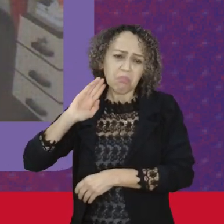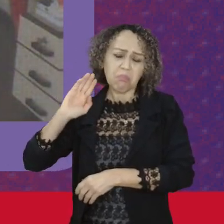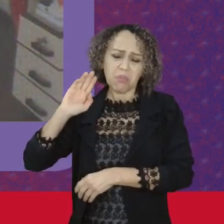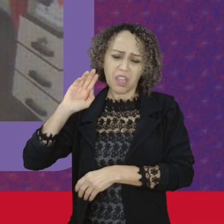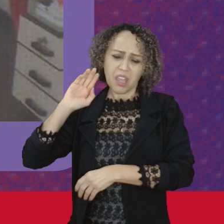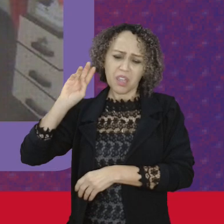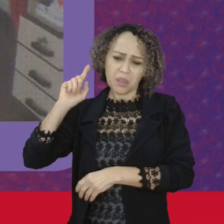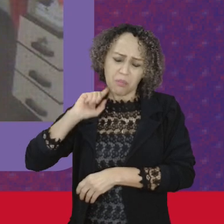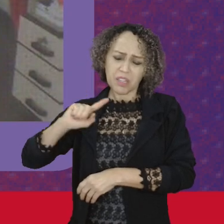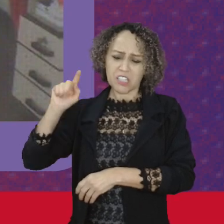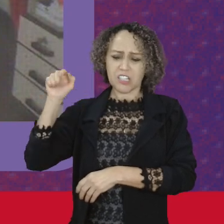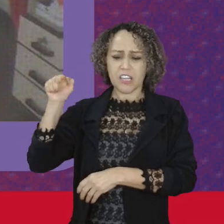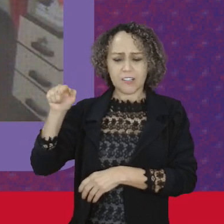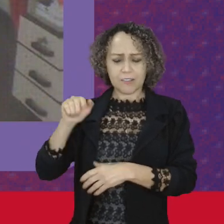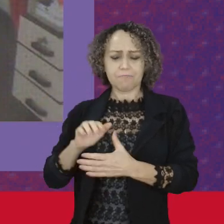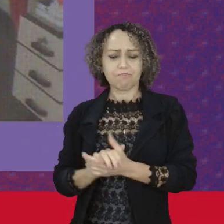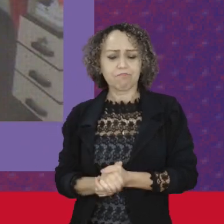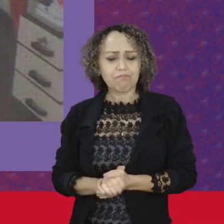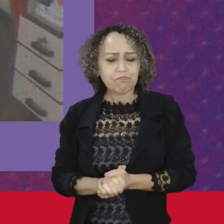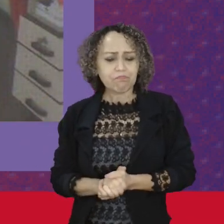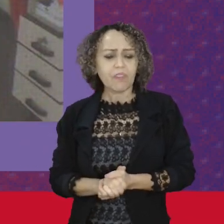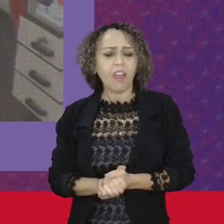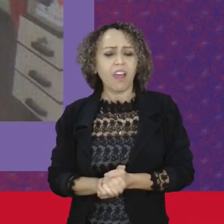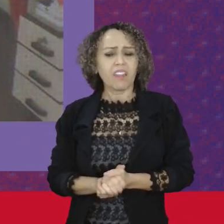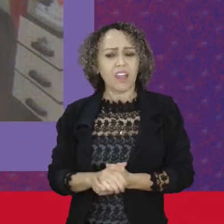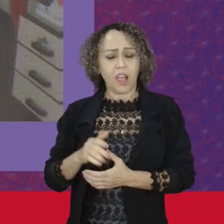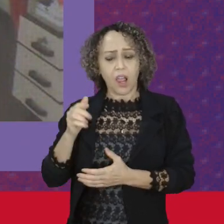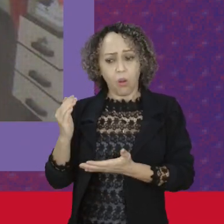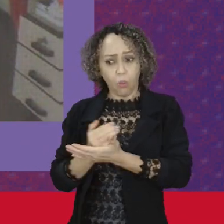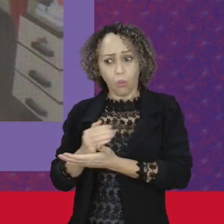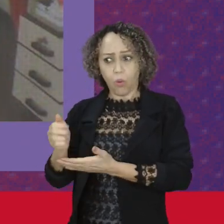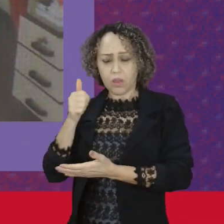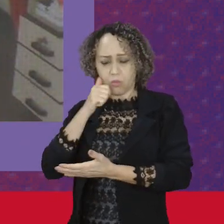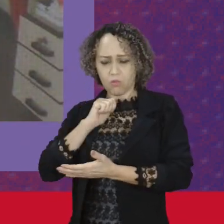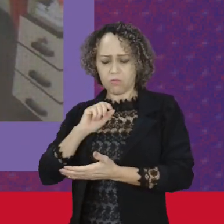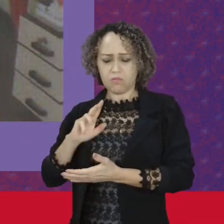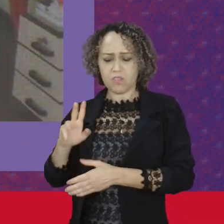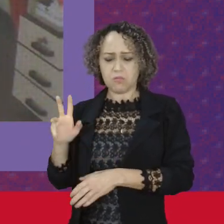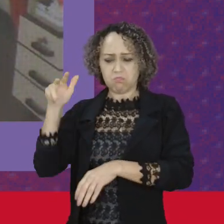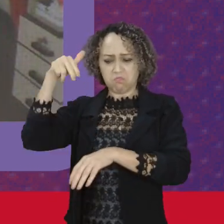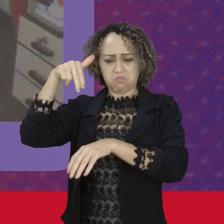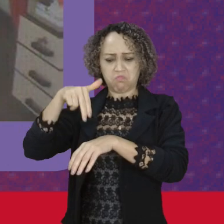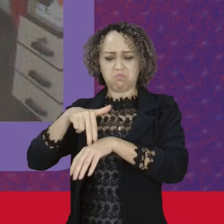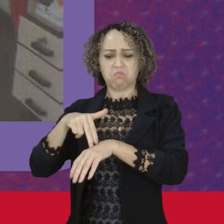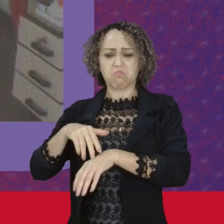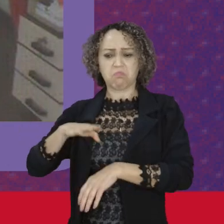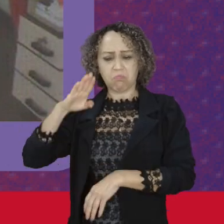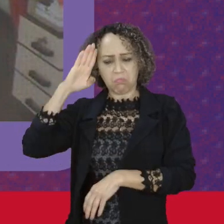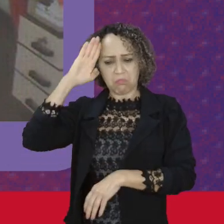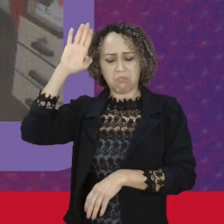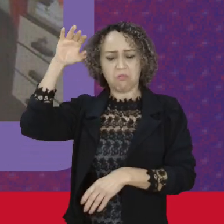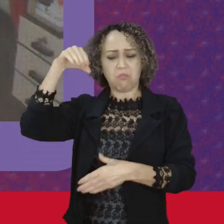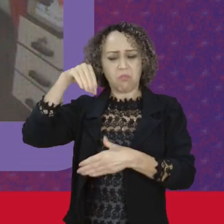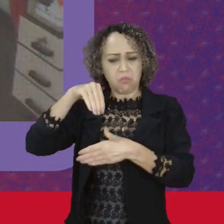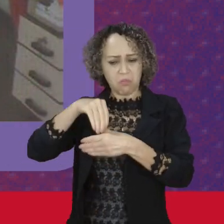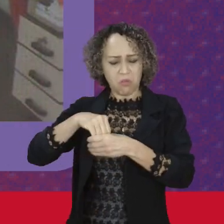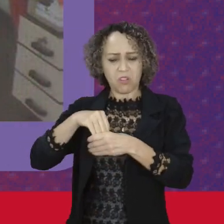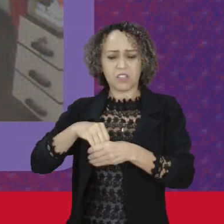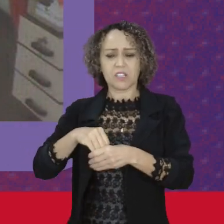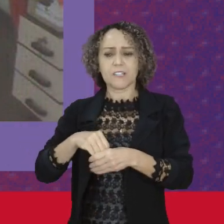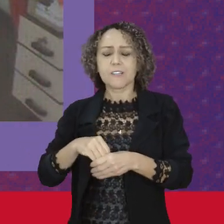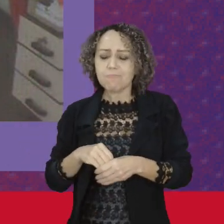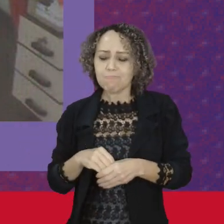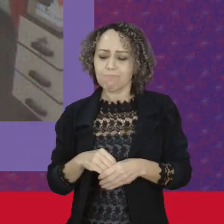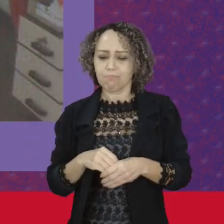em 68. Pelo menos elas começam a estar, né? Então, quando a gente fala que em